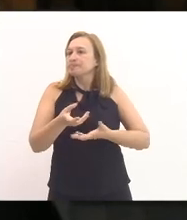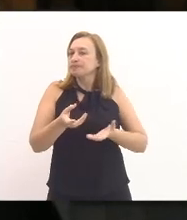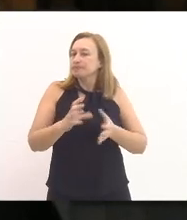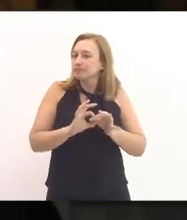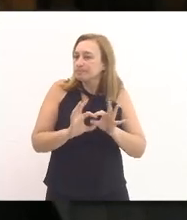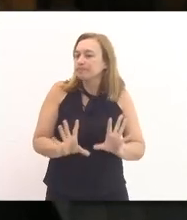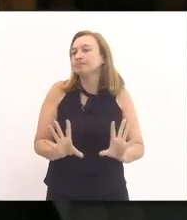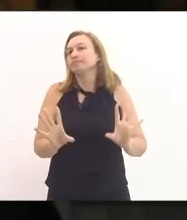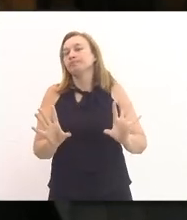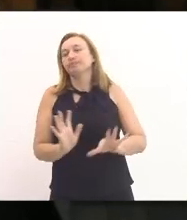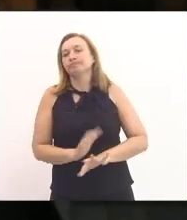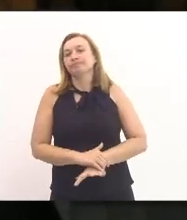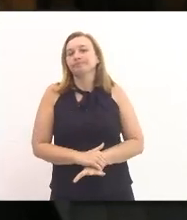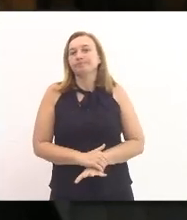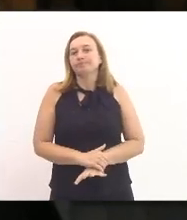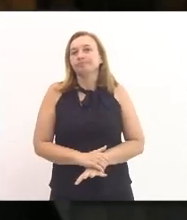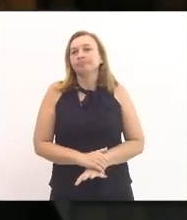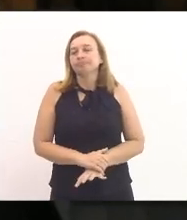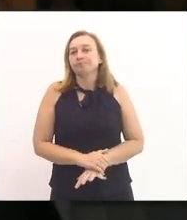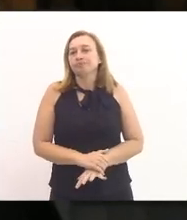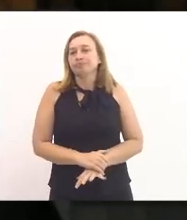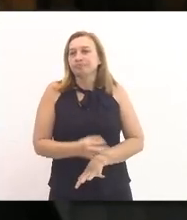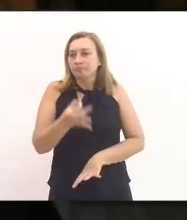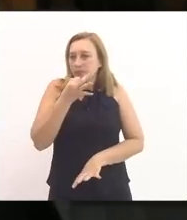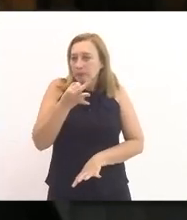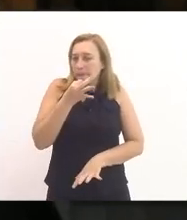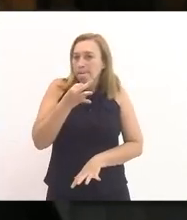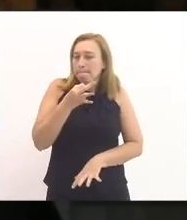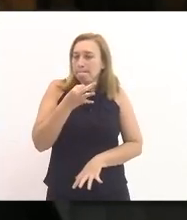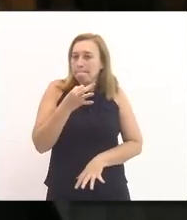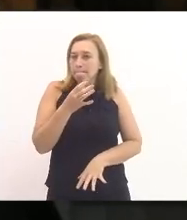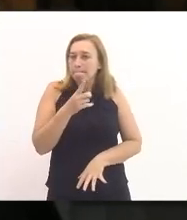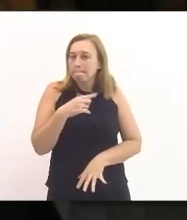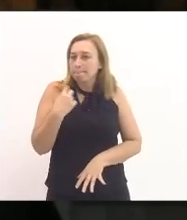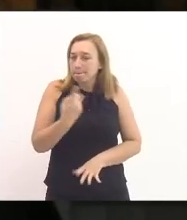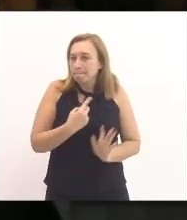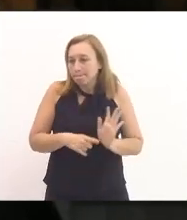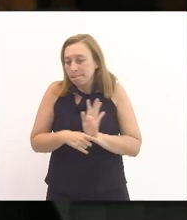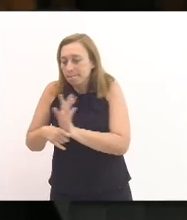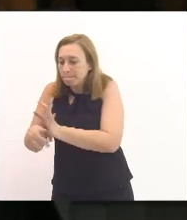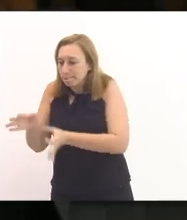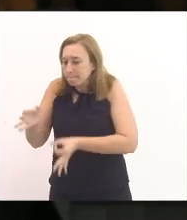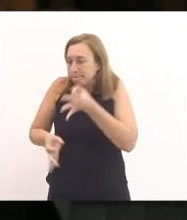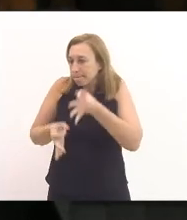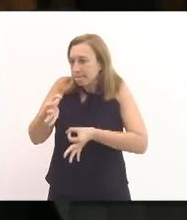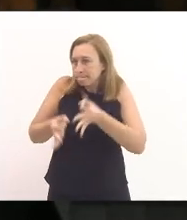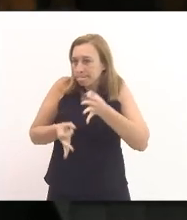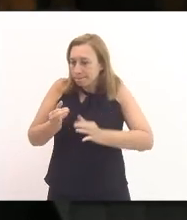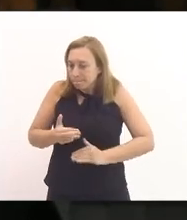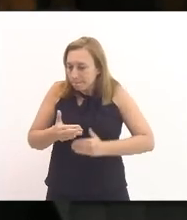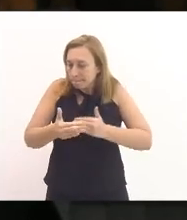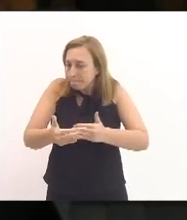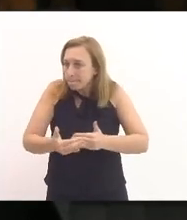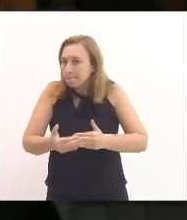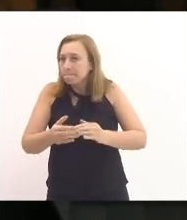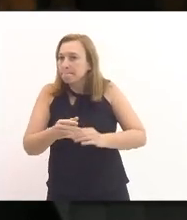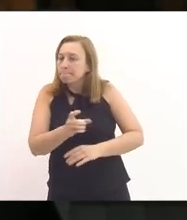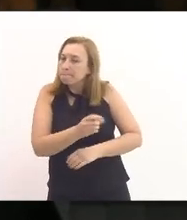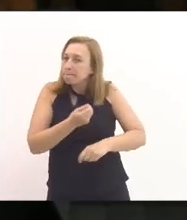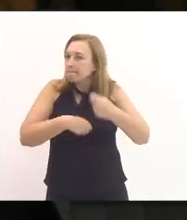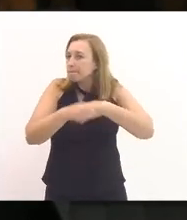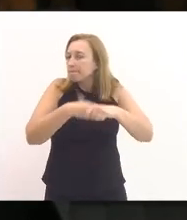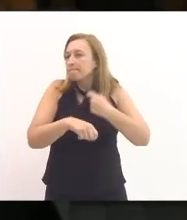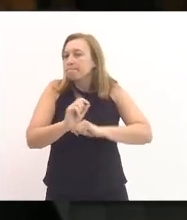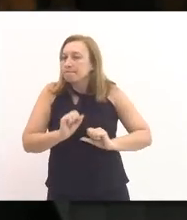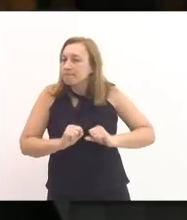democrático não que tem posições inclusive e a favor da justiça consensual para o processo administrativo que eles